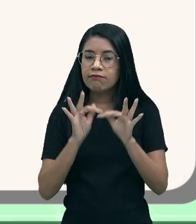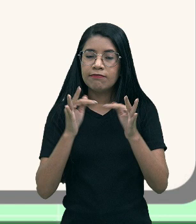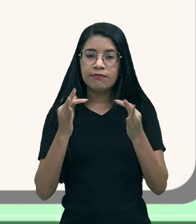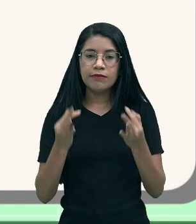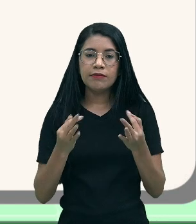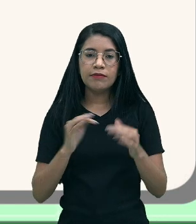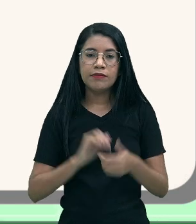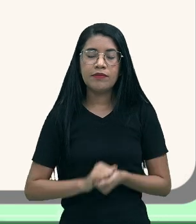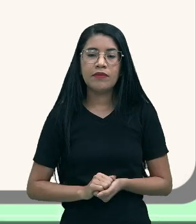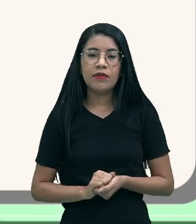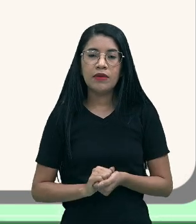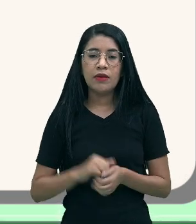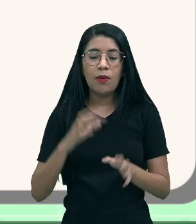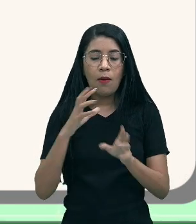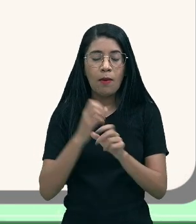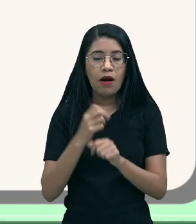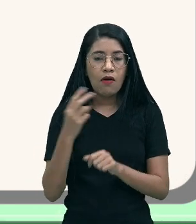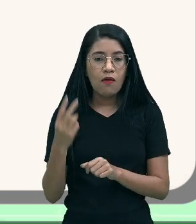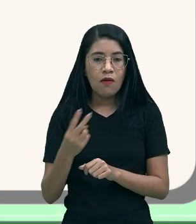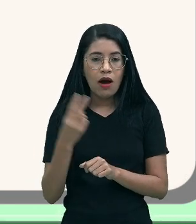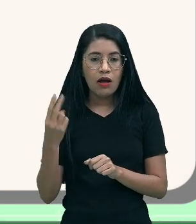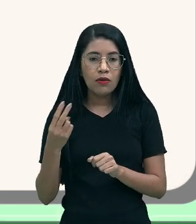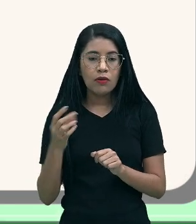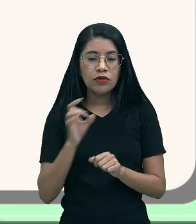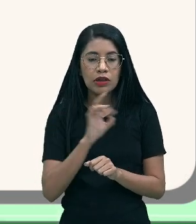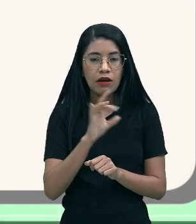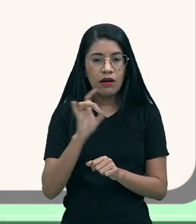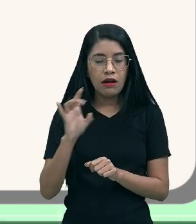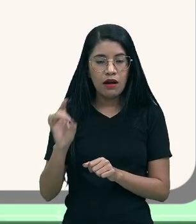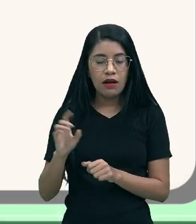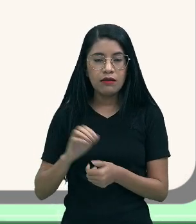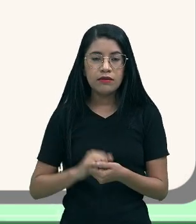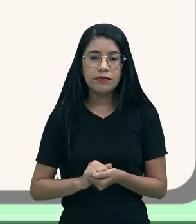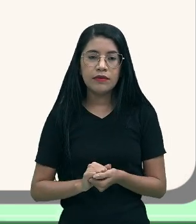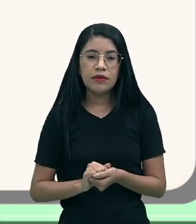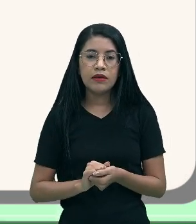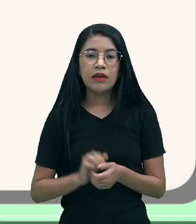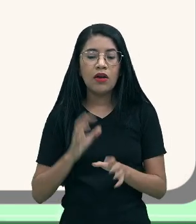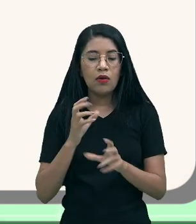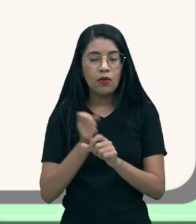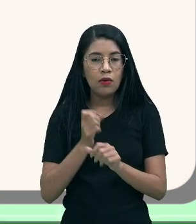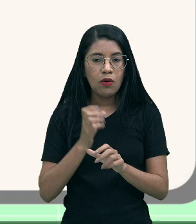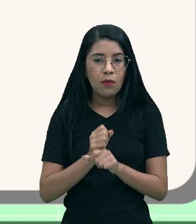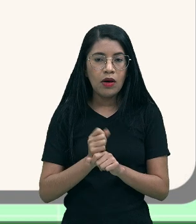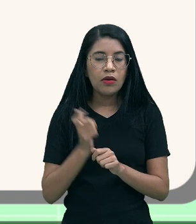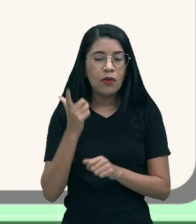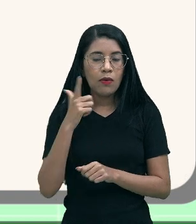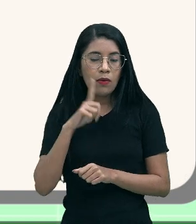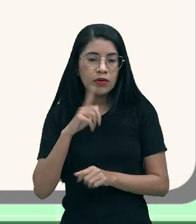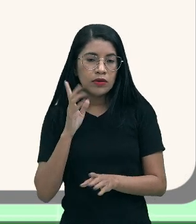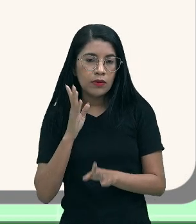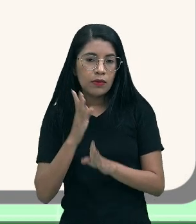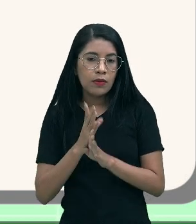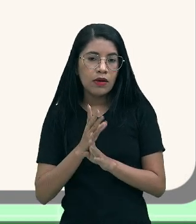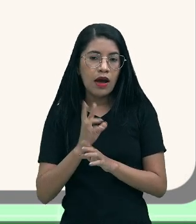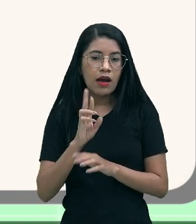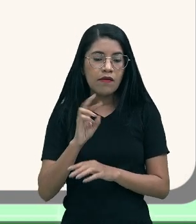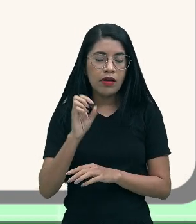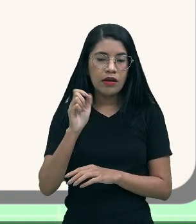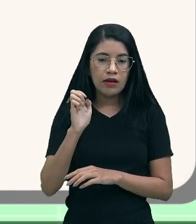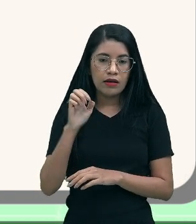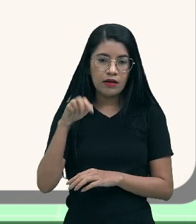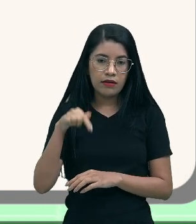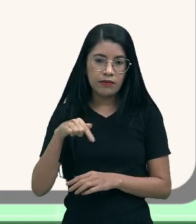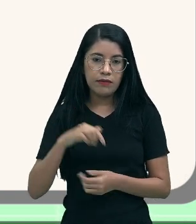simples, o valor de todas as resistências do circuito. Somando todas as resistências, eu consigo encontrar então a nossa resistência